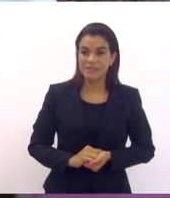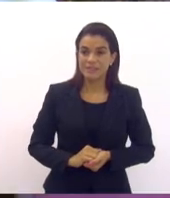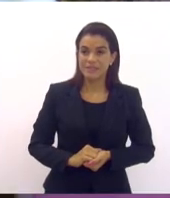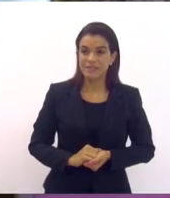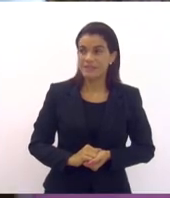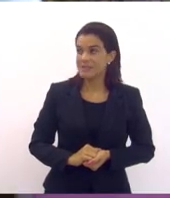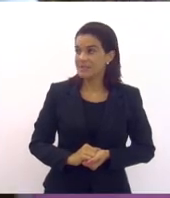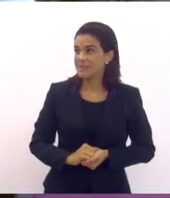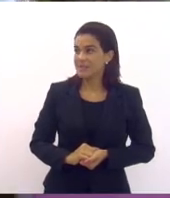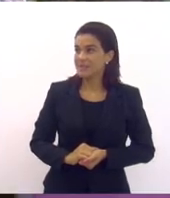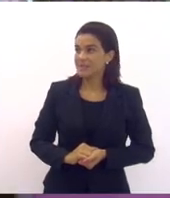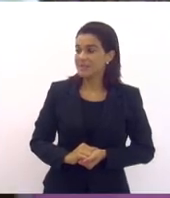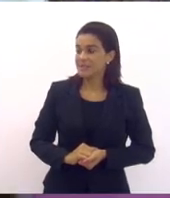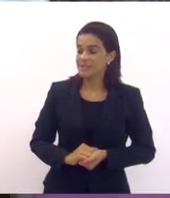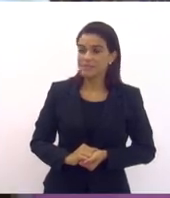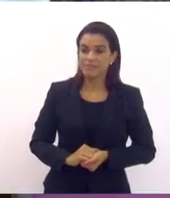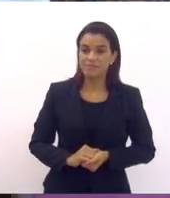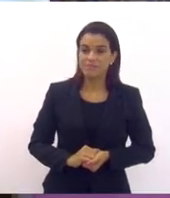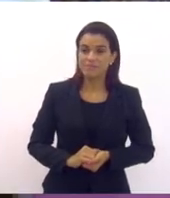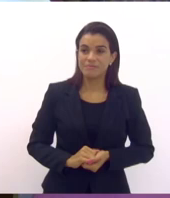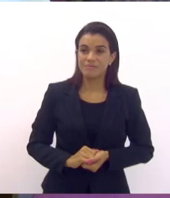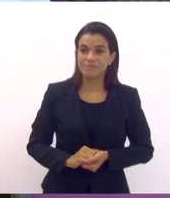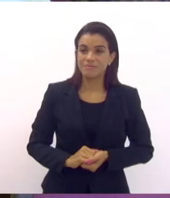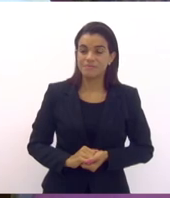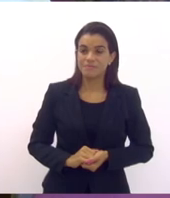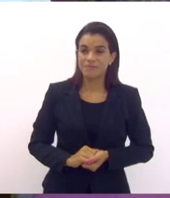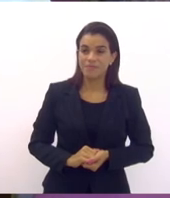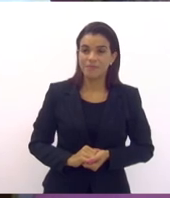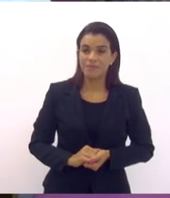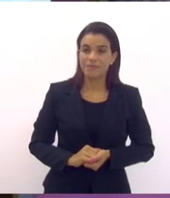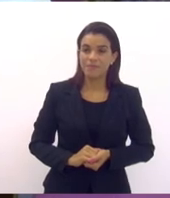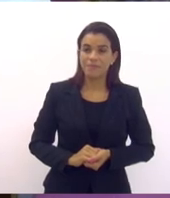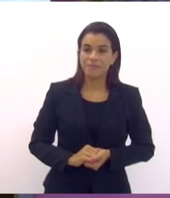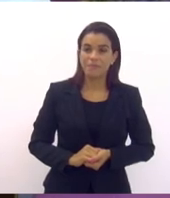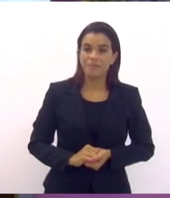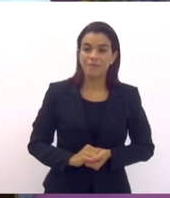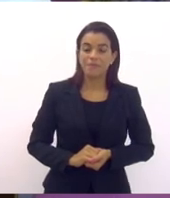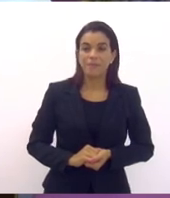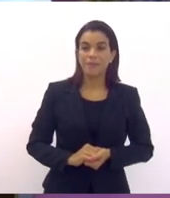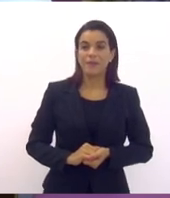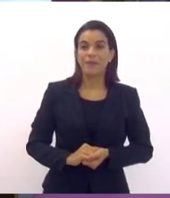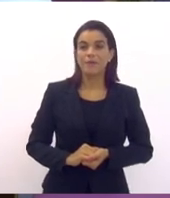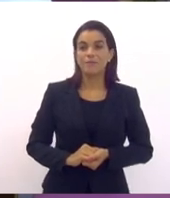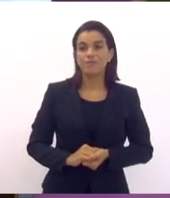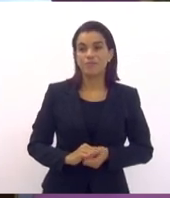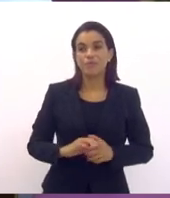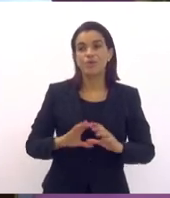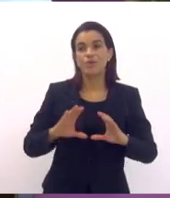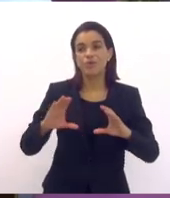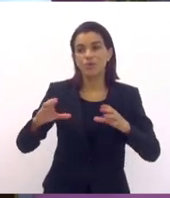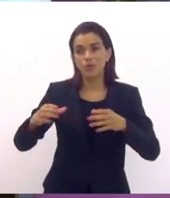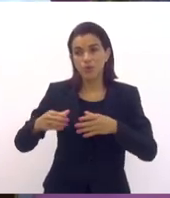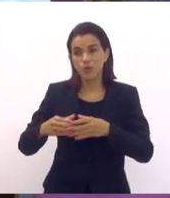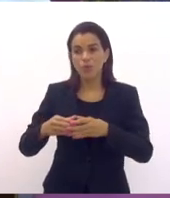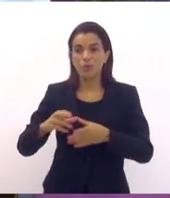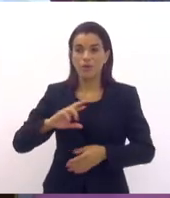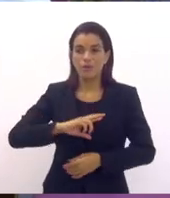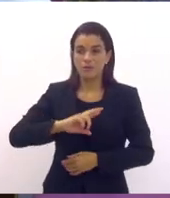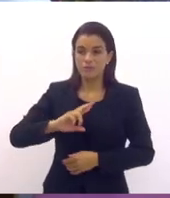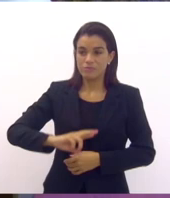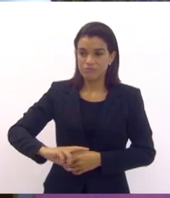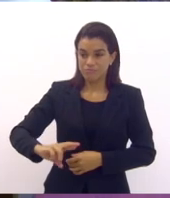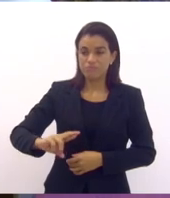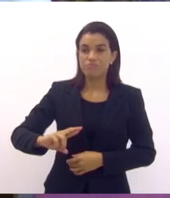favor obrigada bem ap parte Os Religiosos e as lideranças religiosas